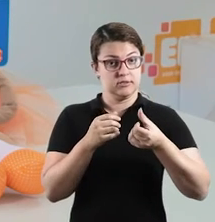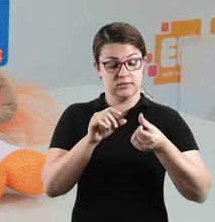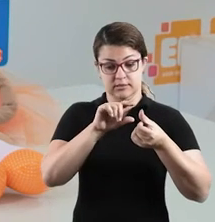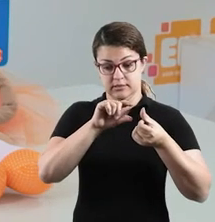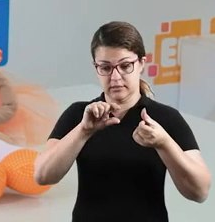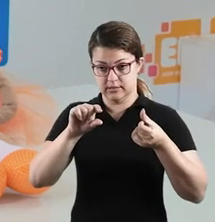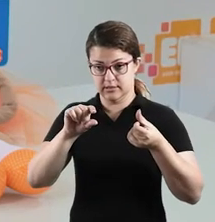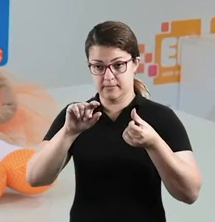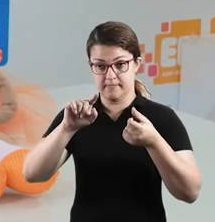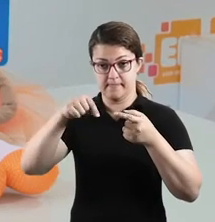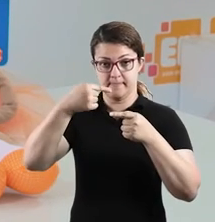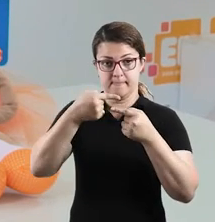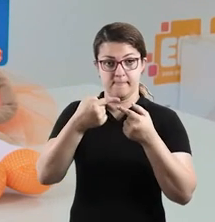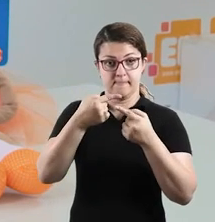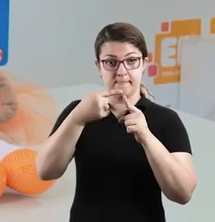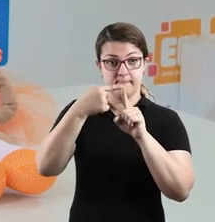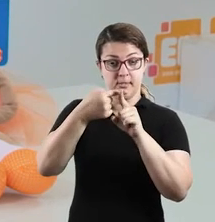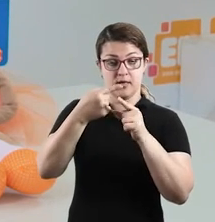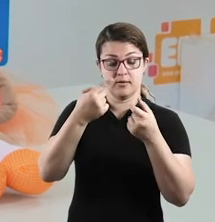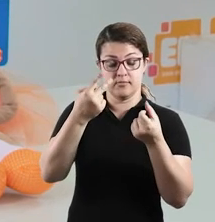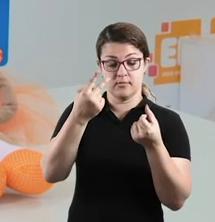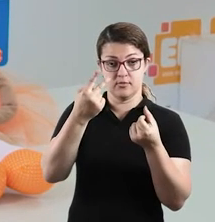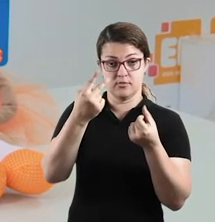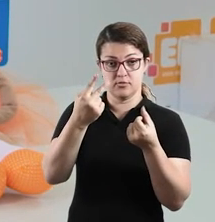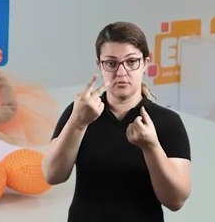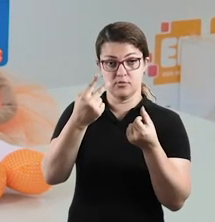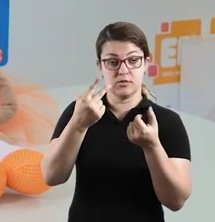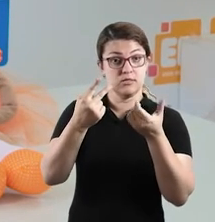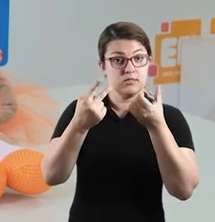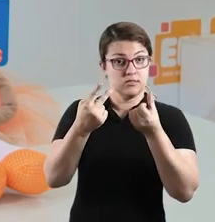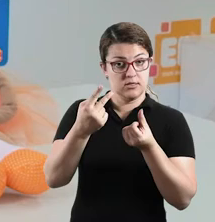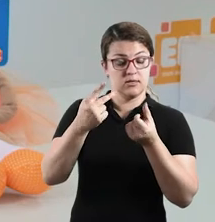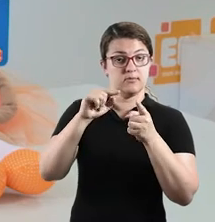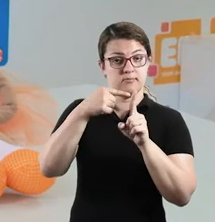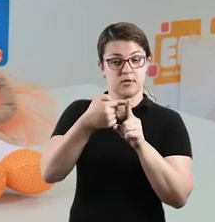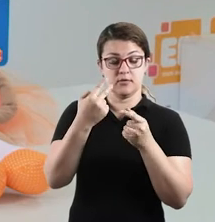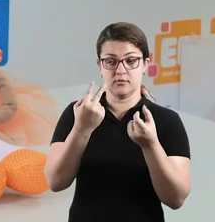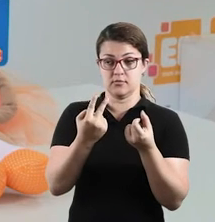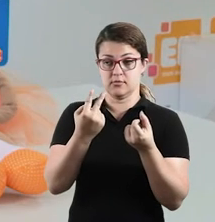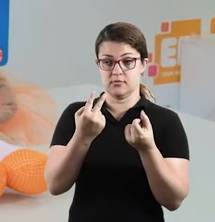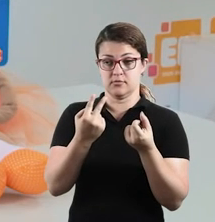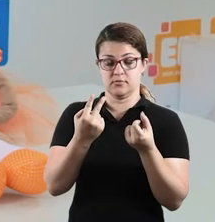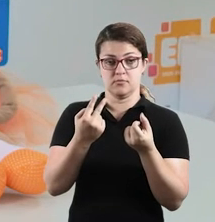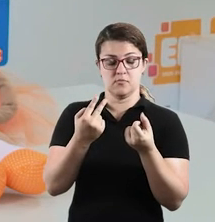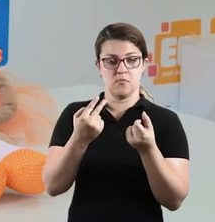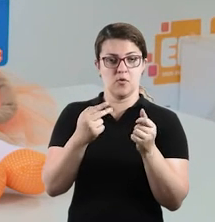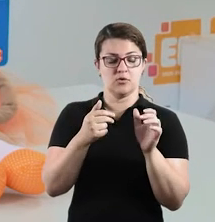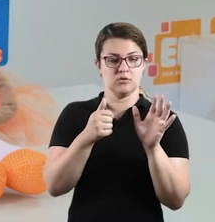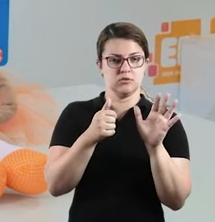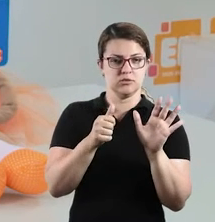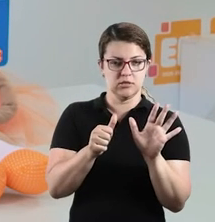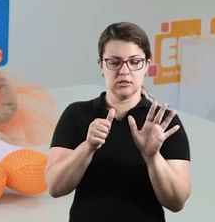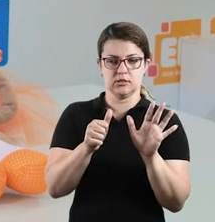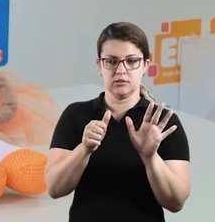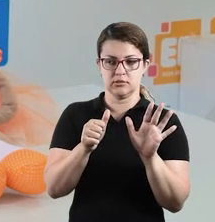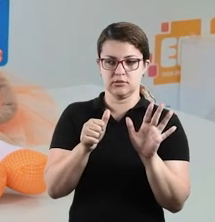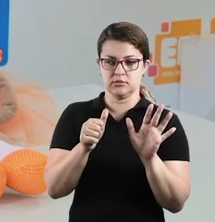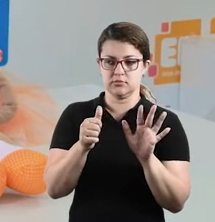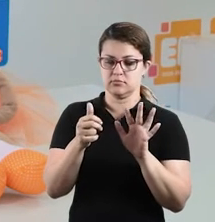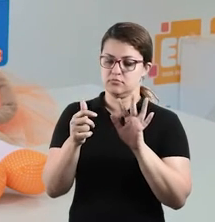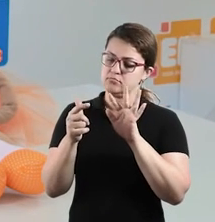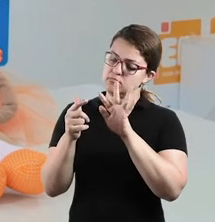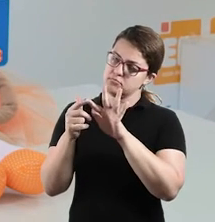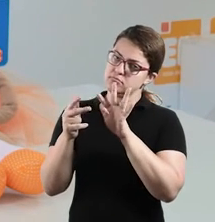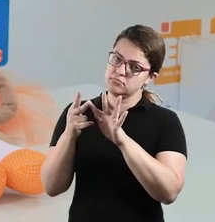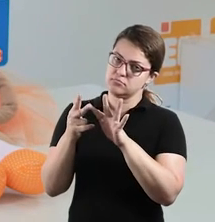somar mais, qual é esse número? 2. Então 6 mais 2. Você pode fazer no dedinho, como eu já